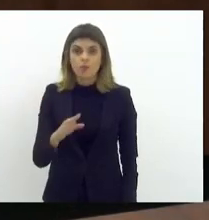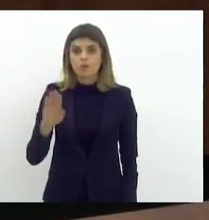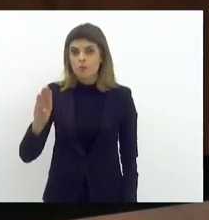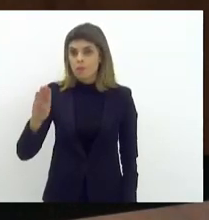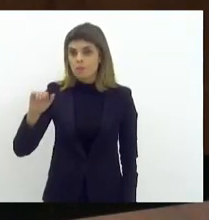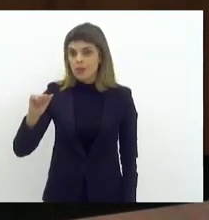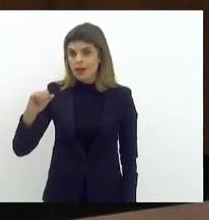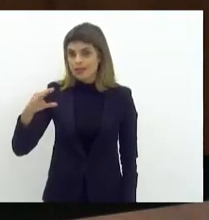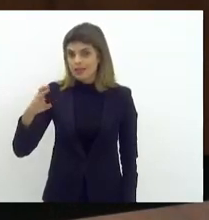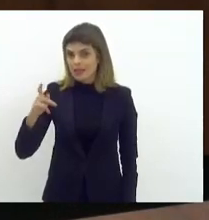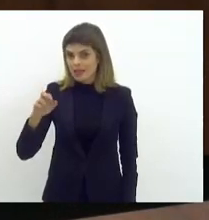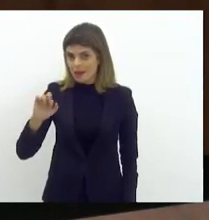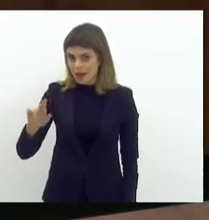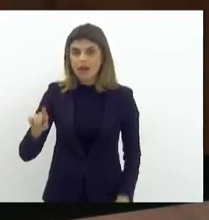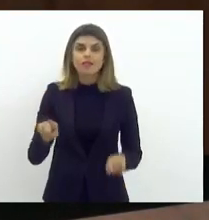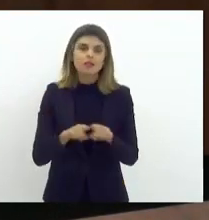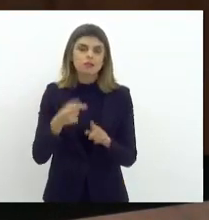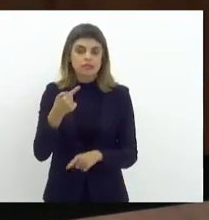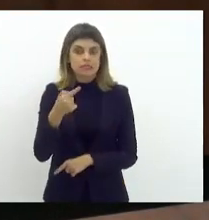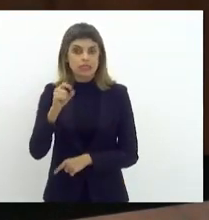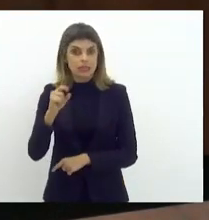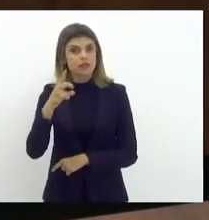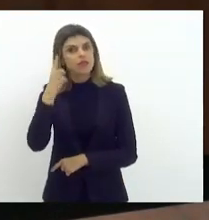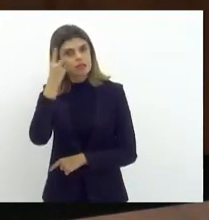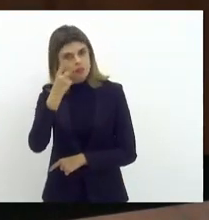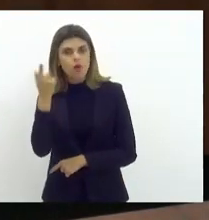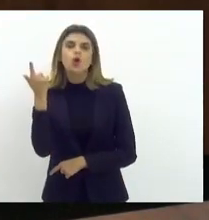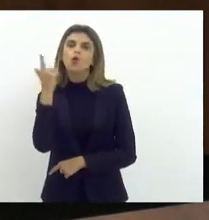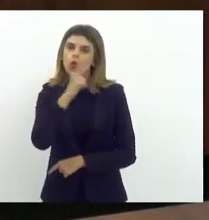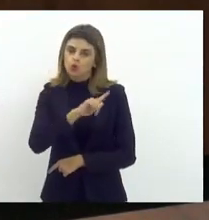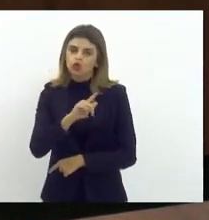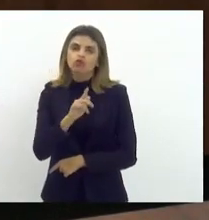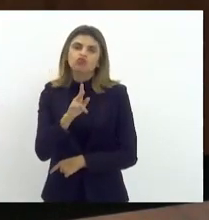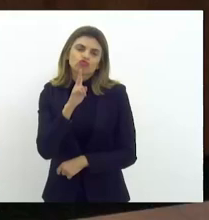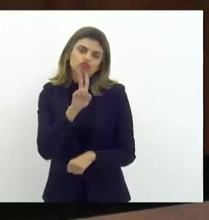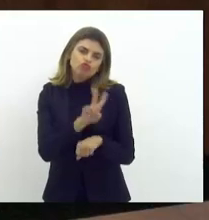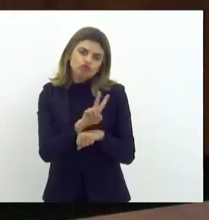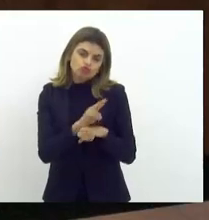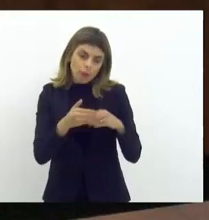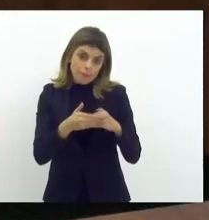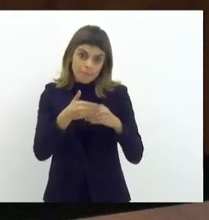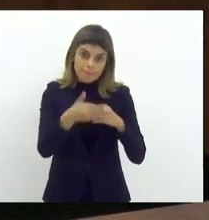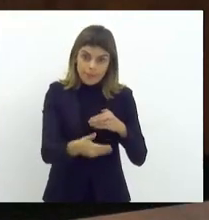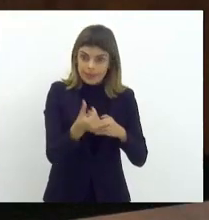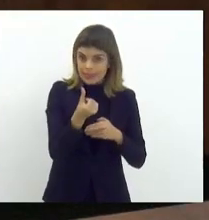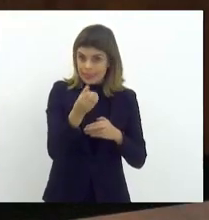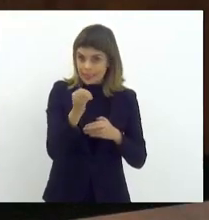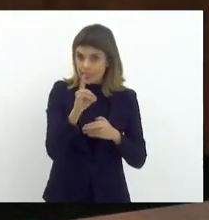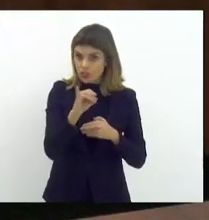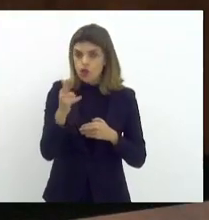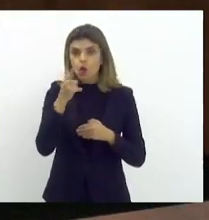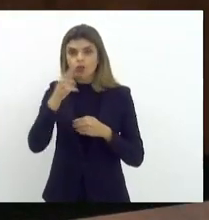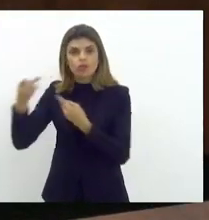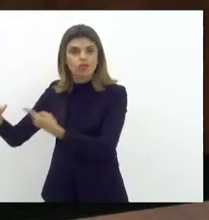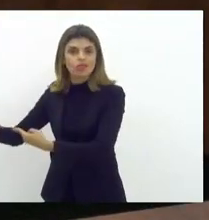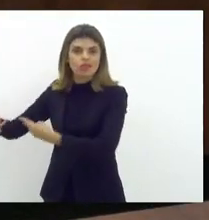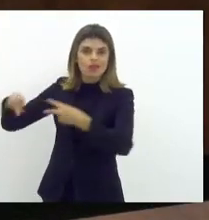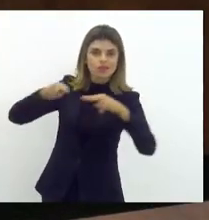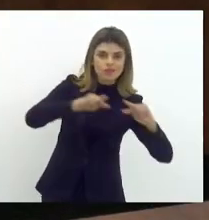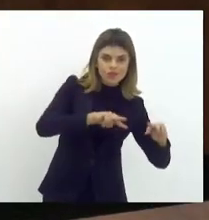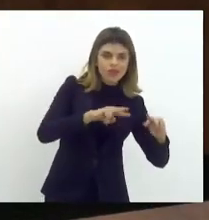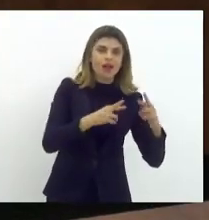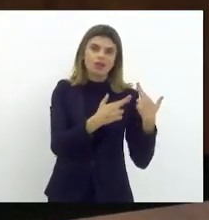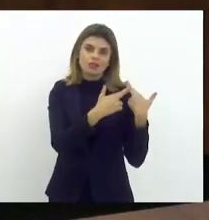do Parlamento dos 70 deputados que conseguiram resguardar por mais 60 dias transferir essa